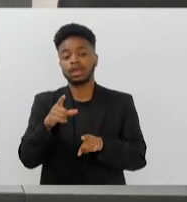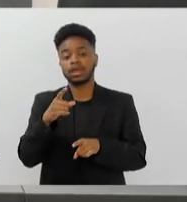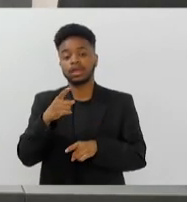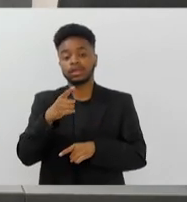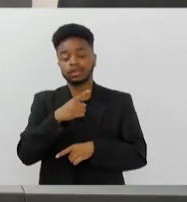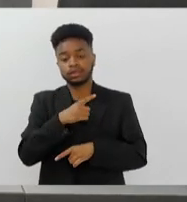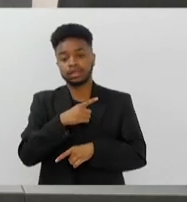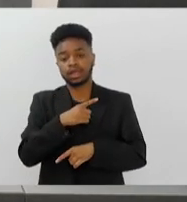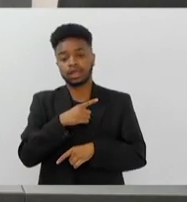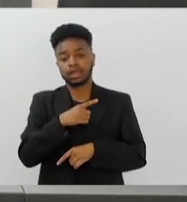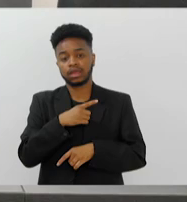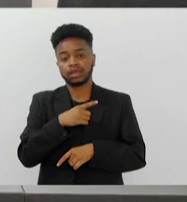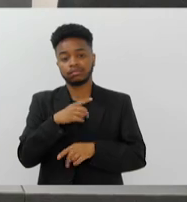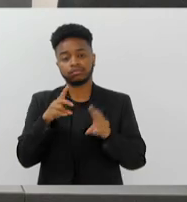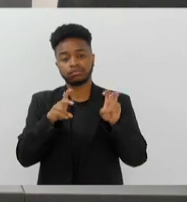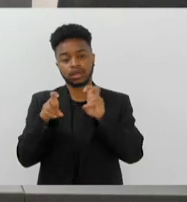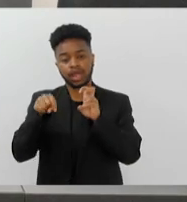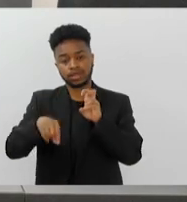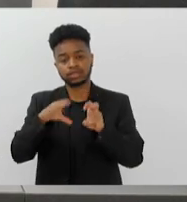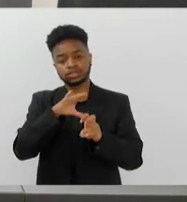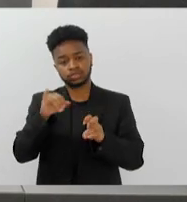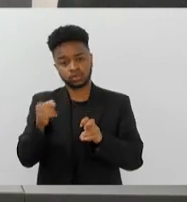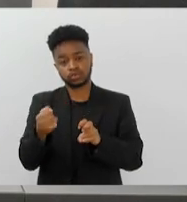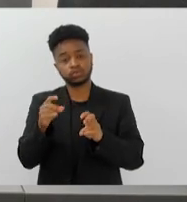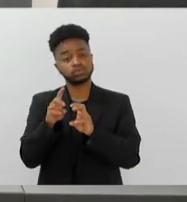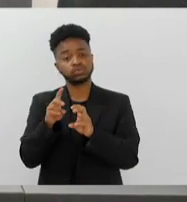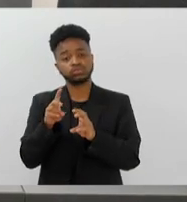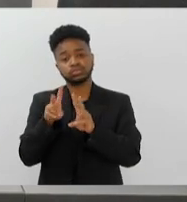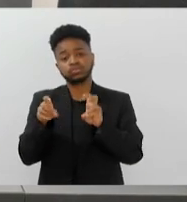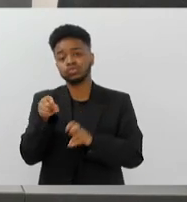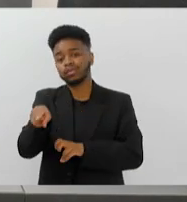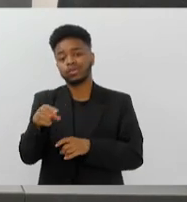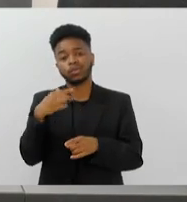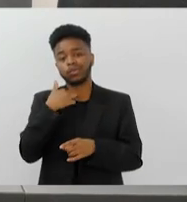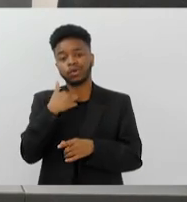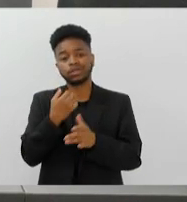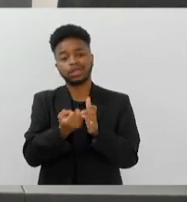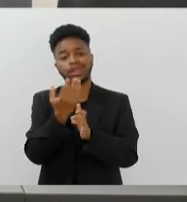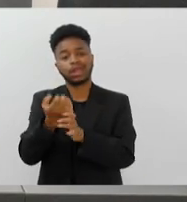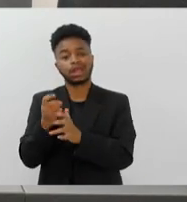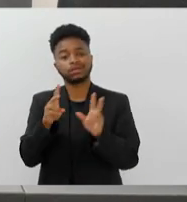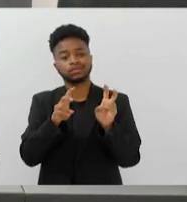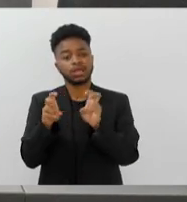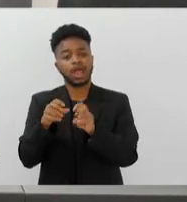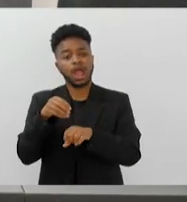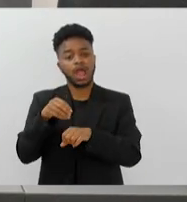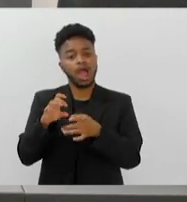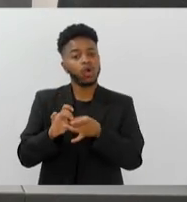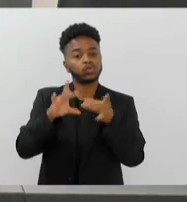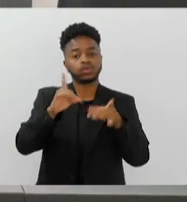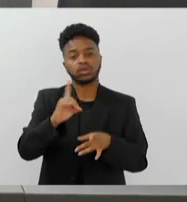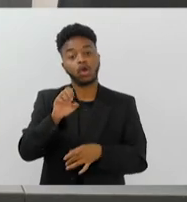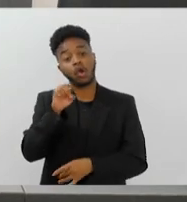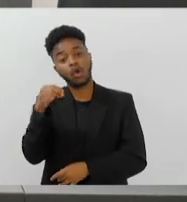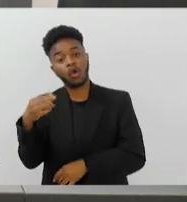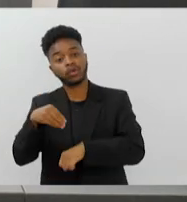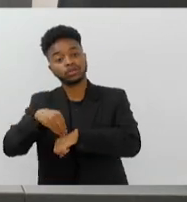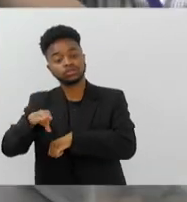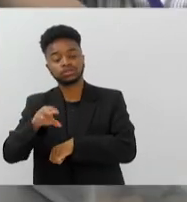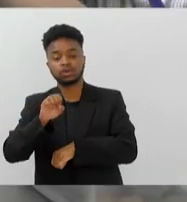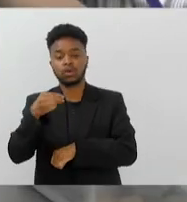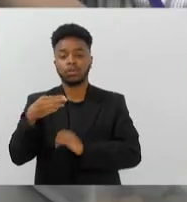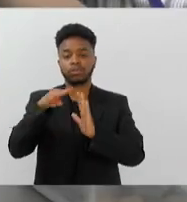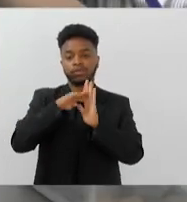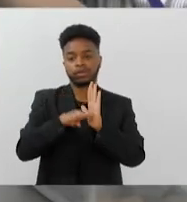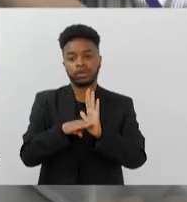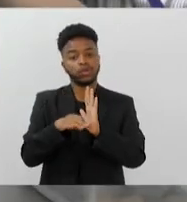CCJ sobre exatamente isso, para não fazer mais autorizativos. Não ou fazer lei, indicação ou fazer lei não de tem programa. Lei, deputado Mink,